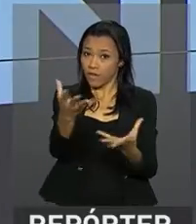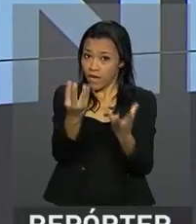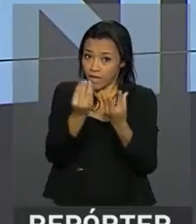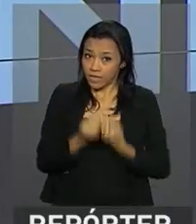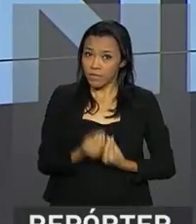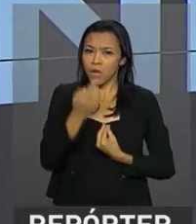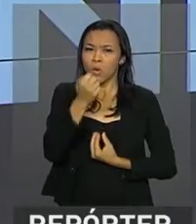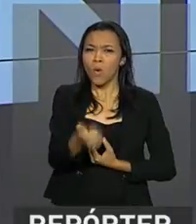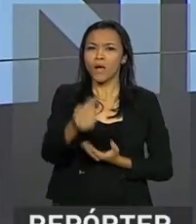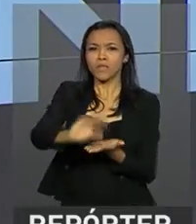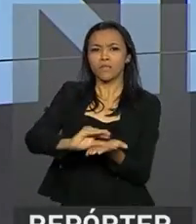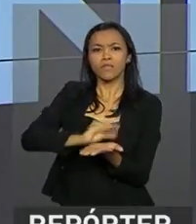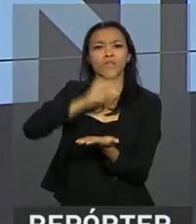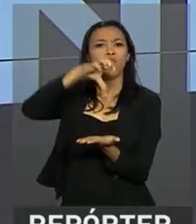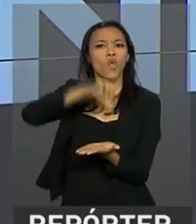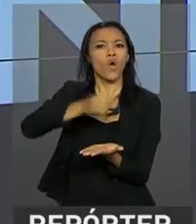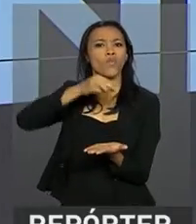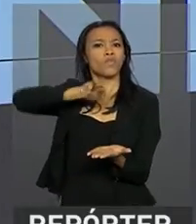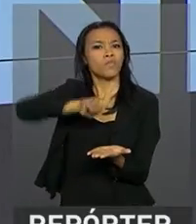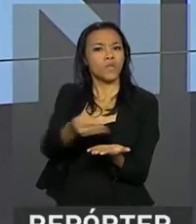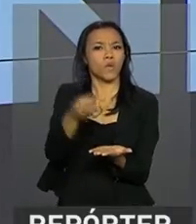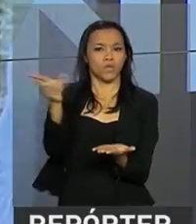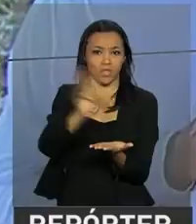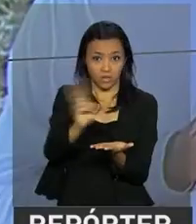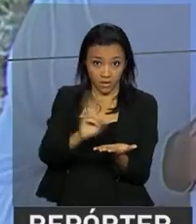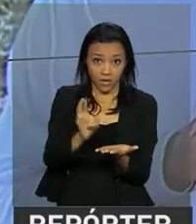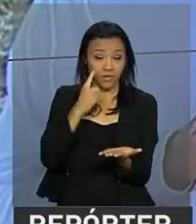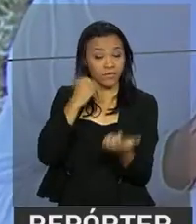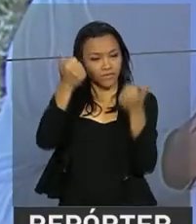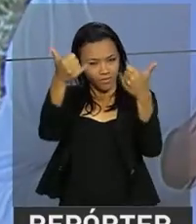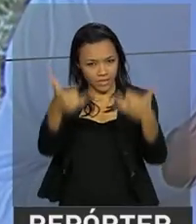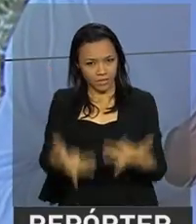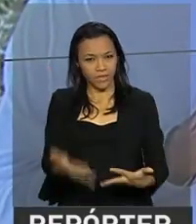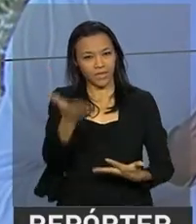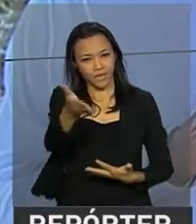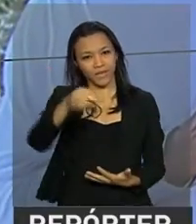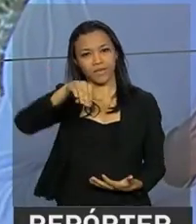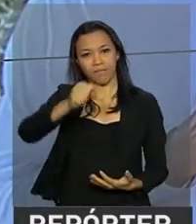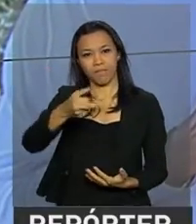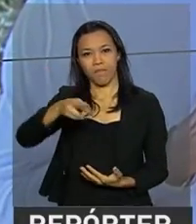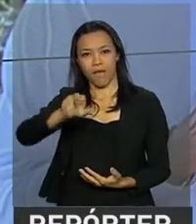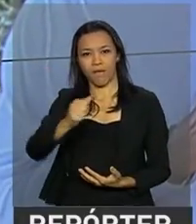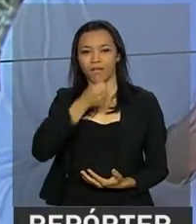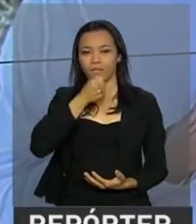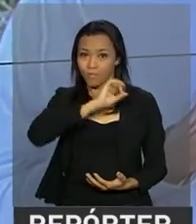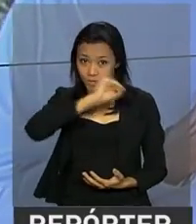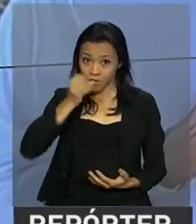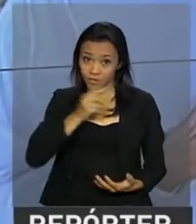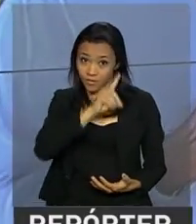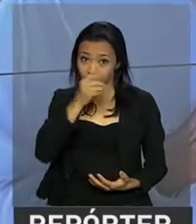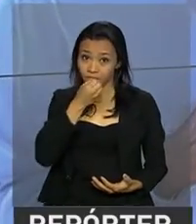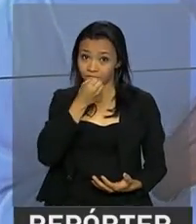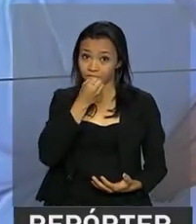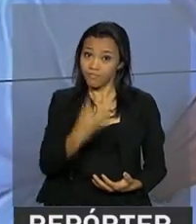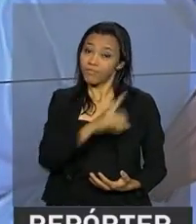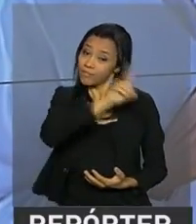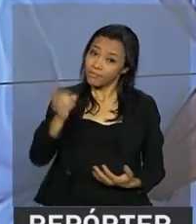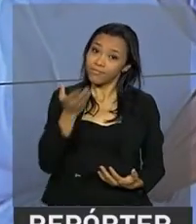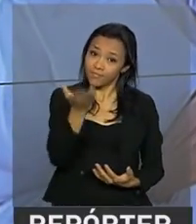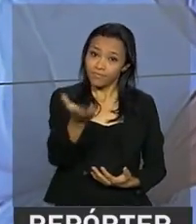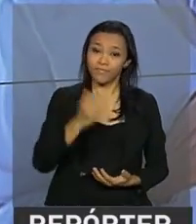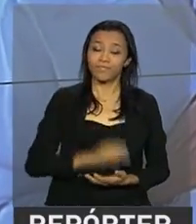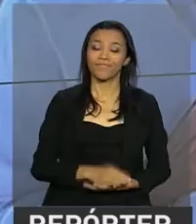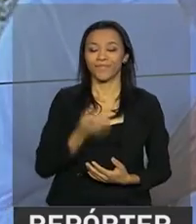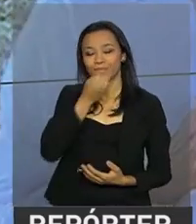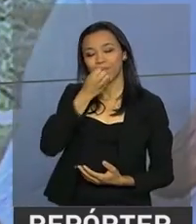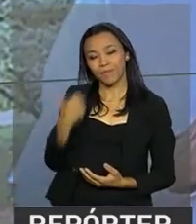9 milhões de reais. Quem traz os detalhes para a gente é Mara Kenupi. Oi, Mara, bom dia para você. Oi, Renata,